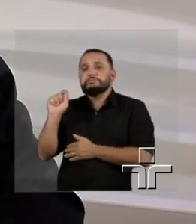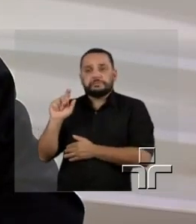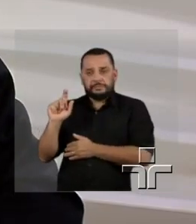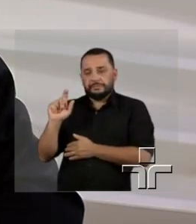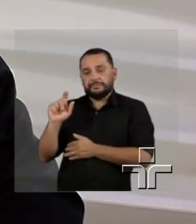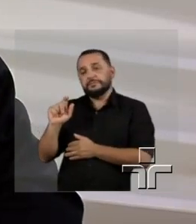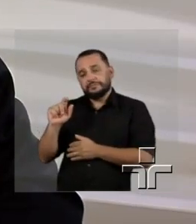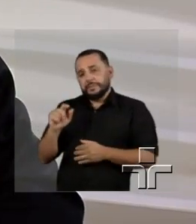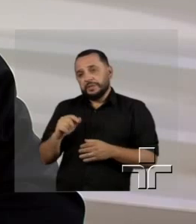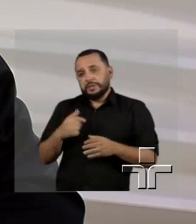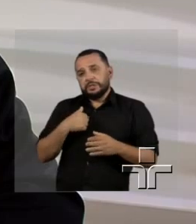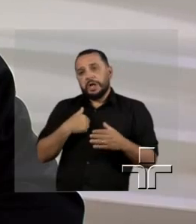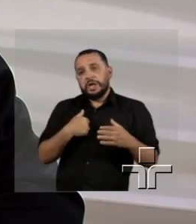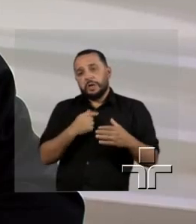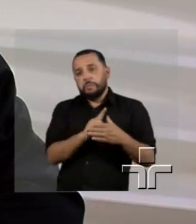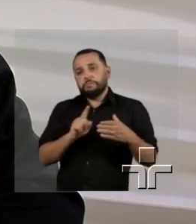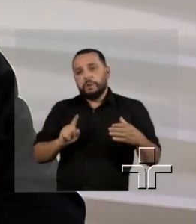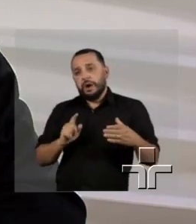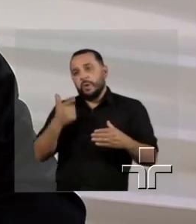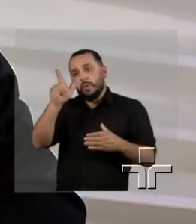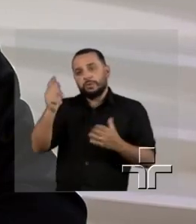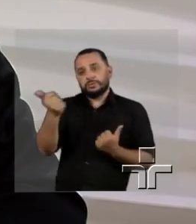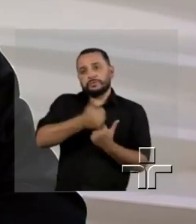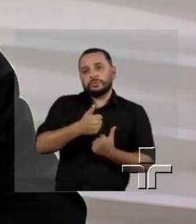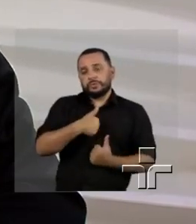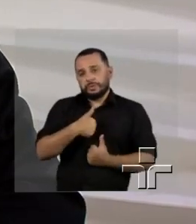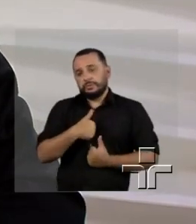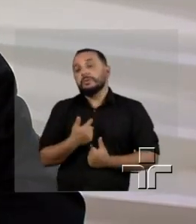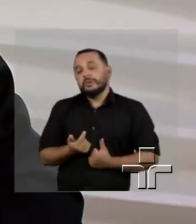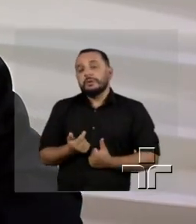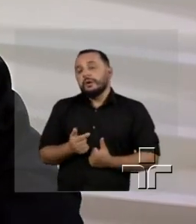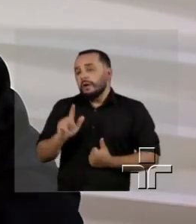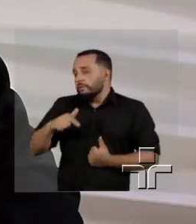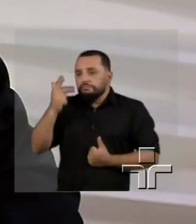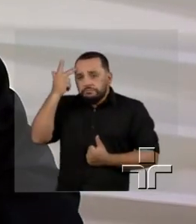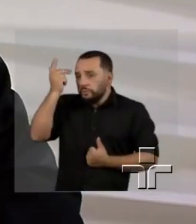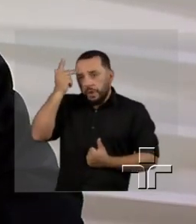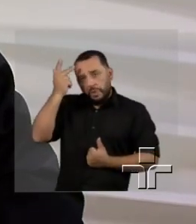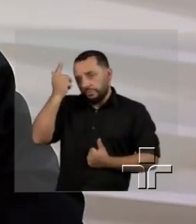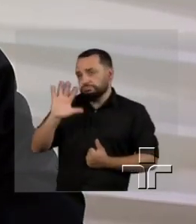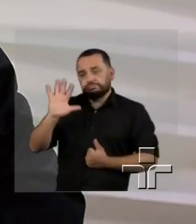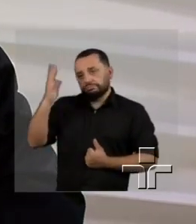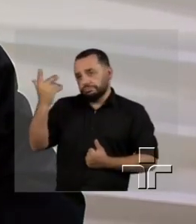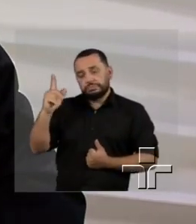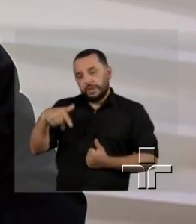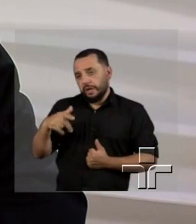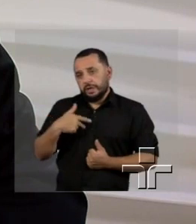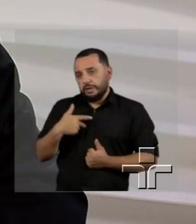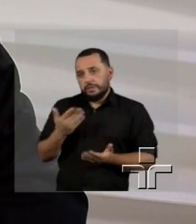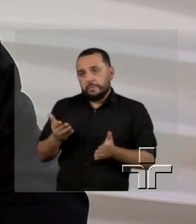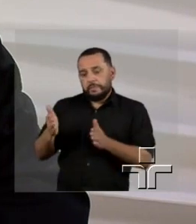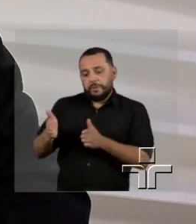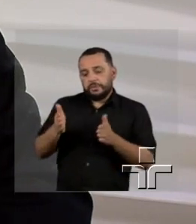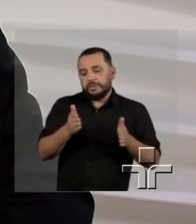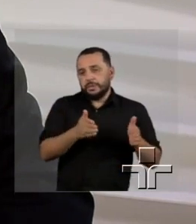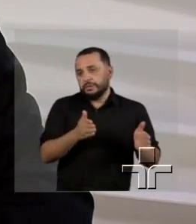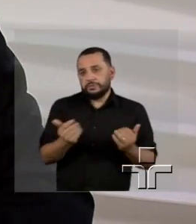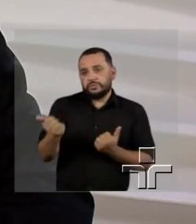Investigativo. E somos acompanhados e supervisionados com desenhos feitos em tempo real pelo